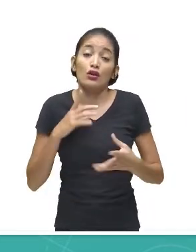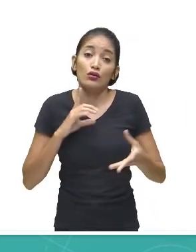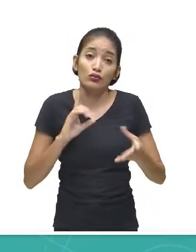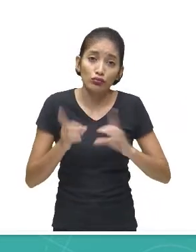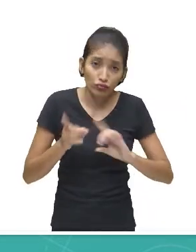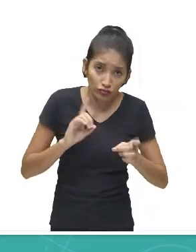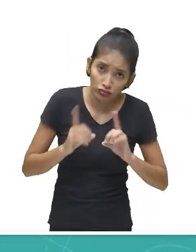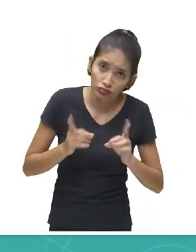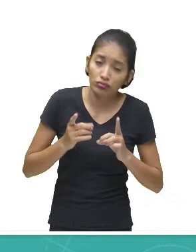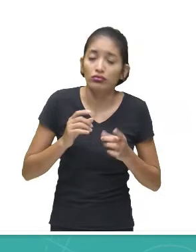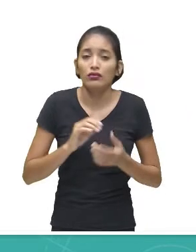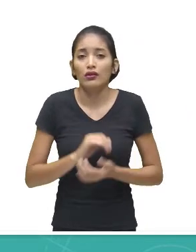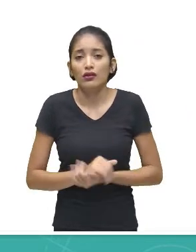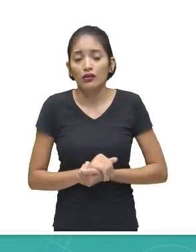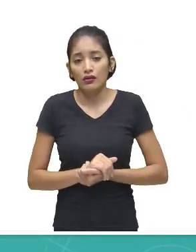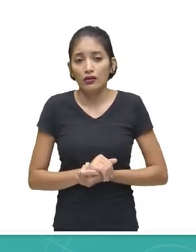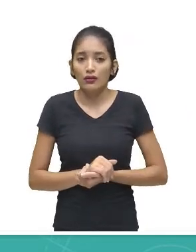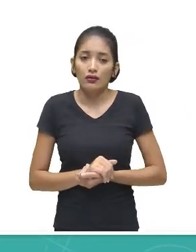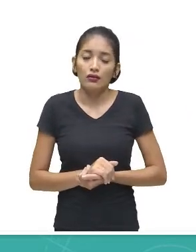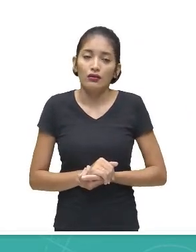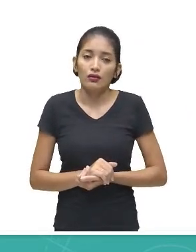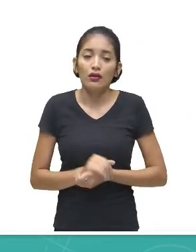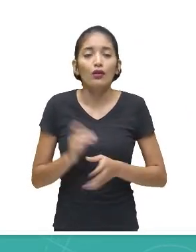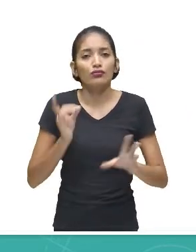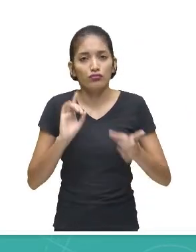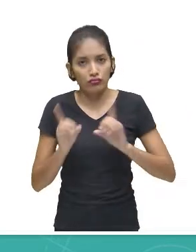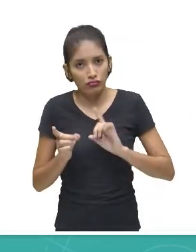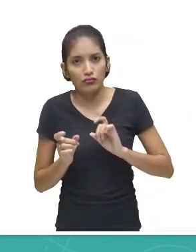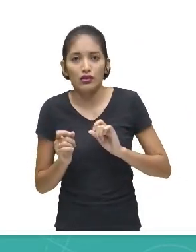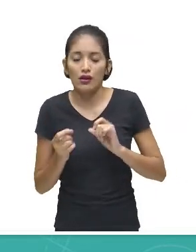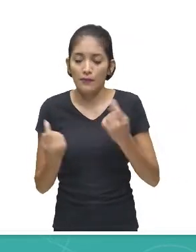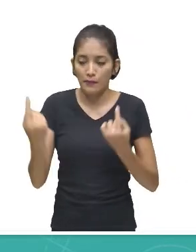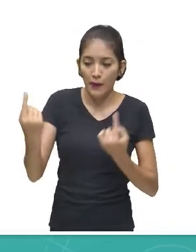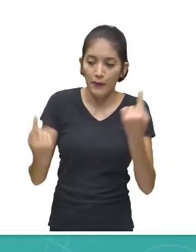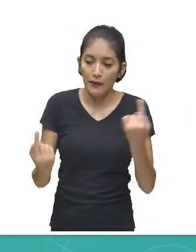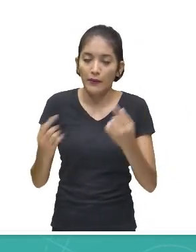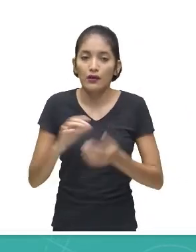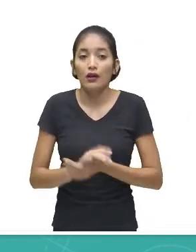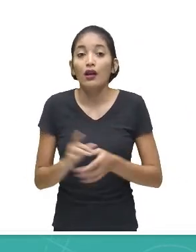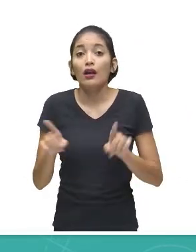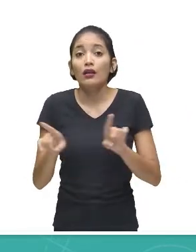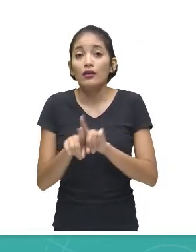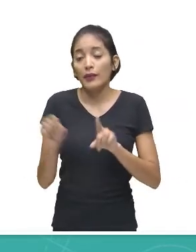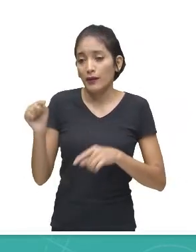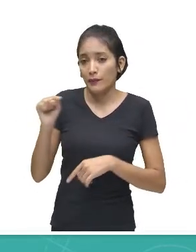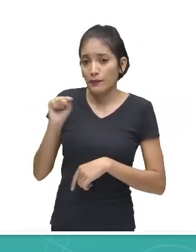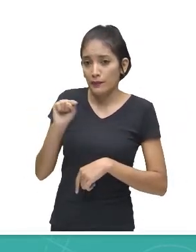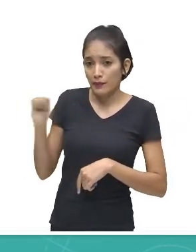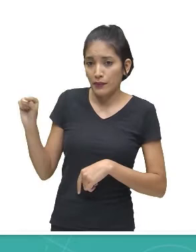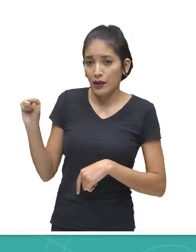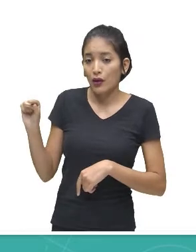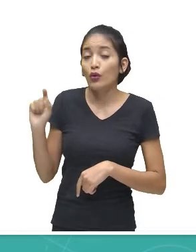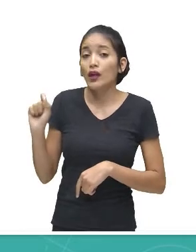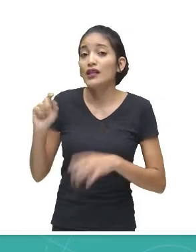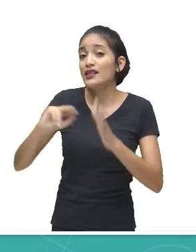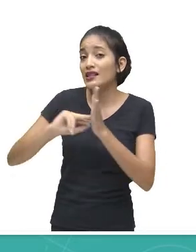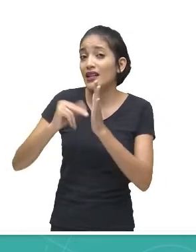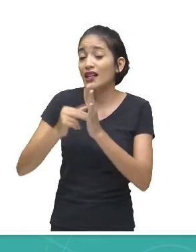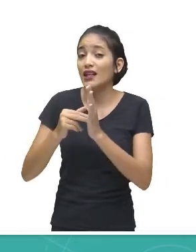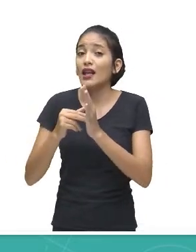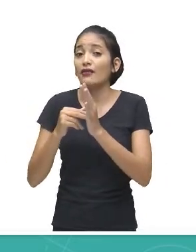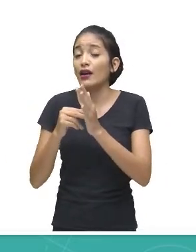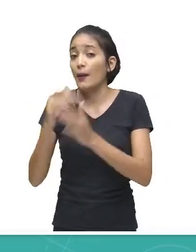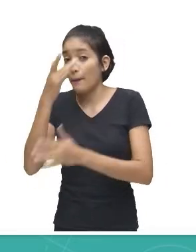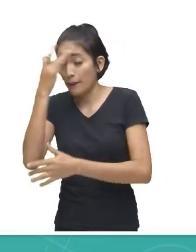né? Temos um diálogo. Temos um travessão indicando a voz